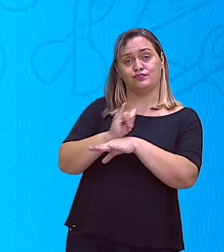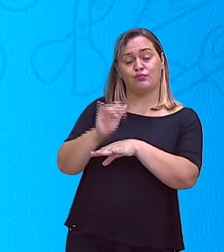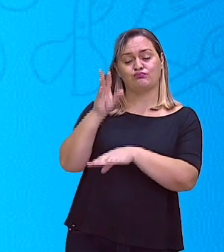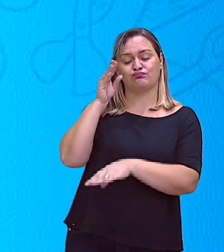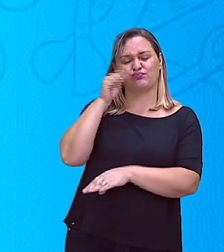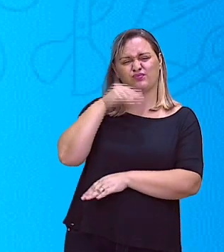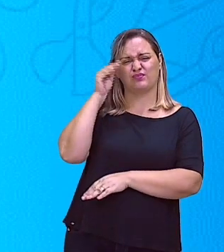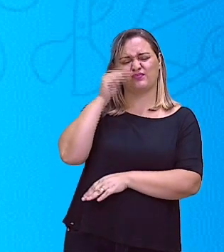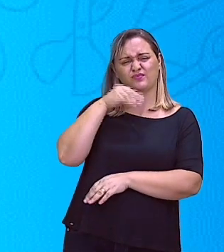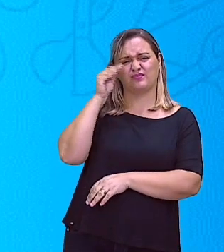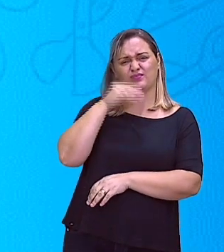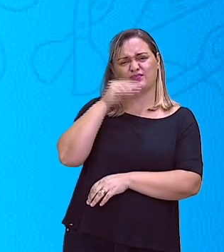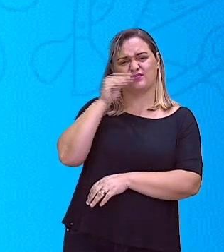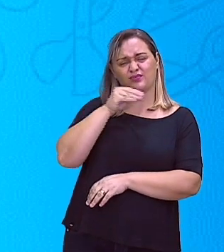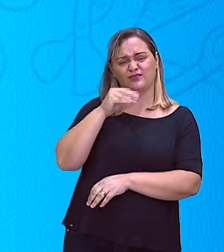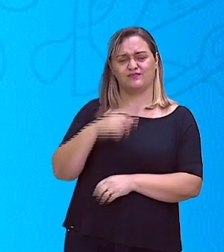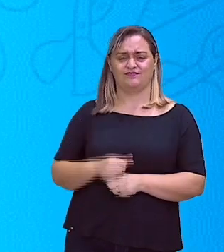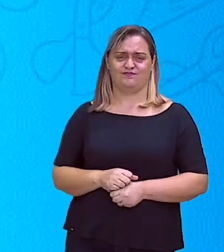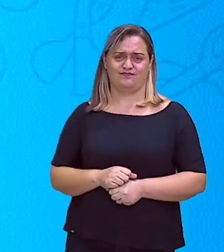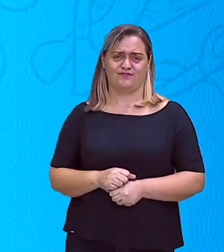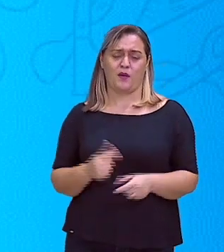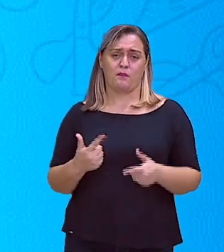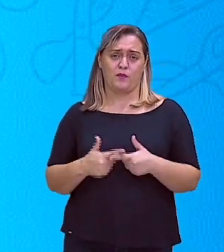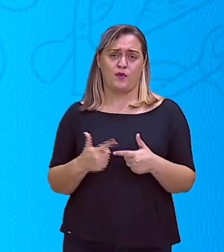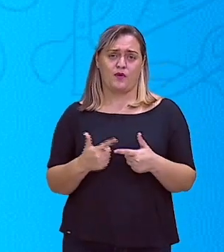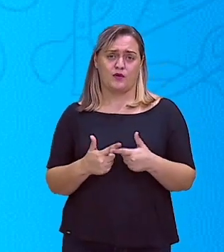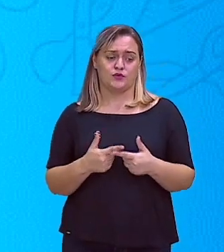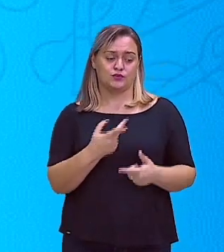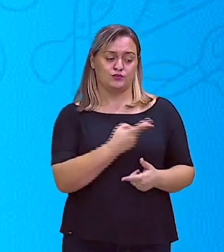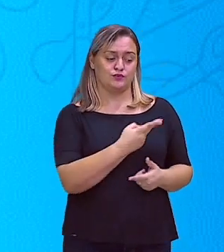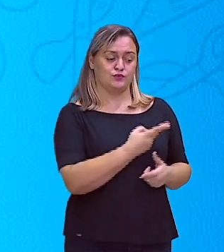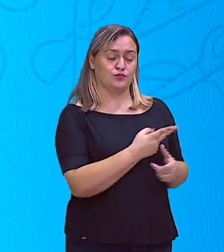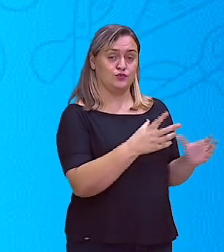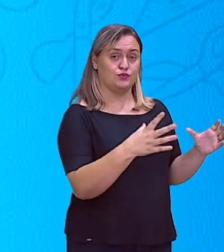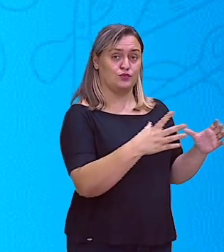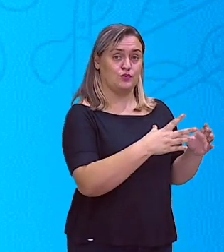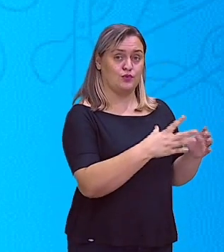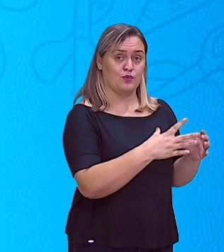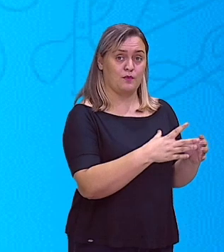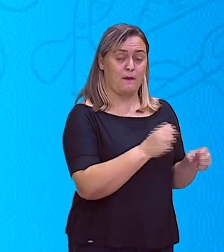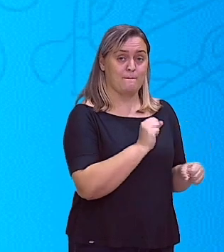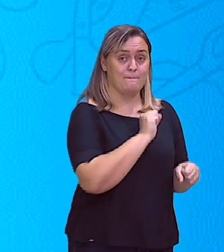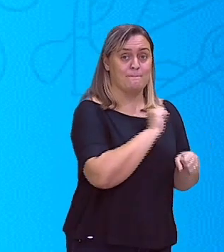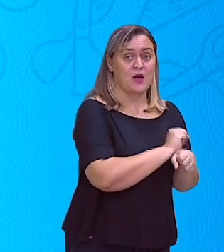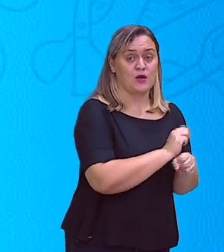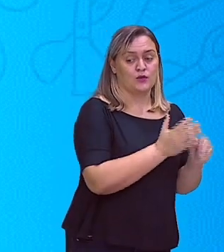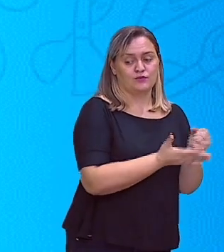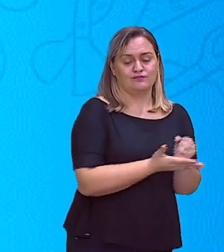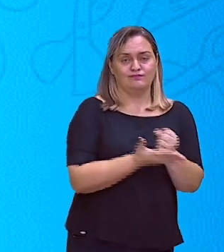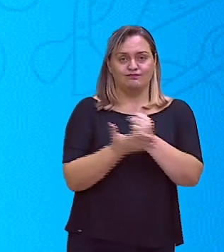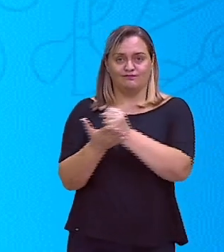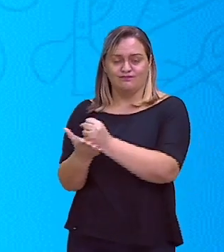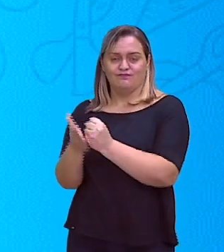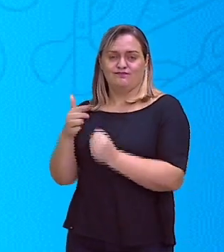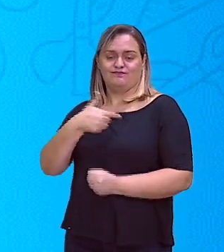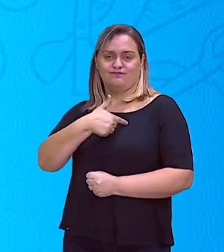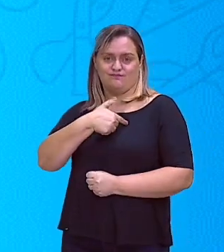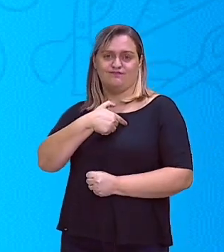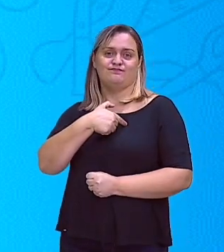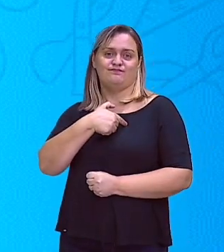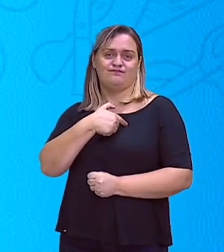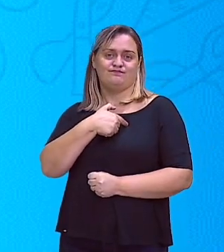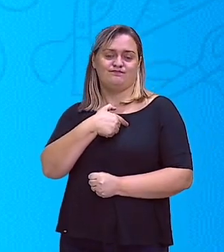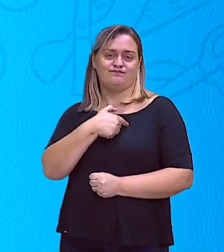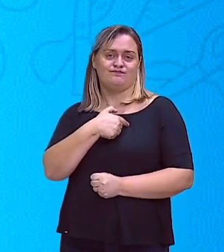força por causa que é desse desse da Elite de que ele